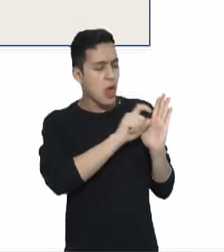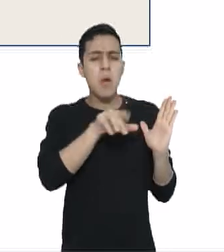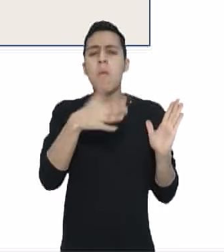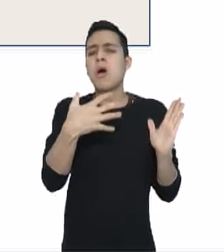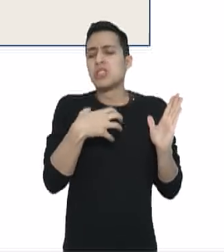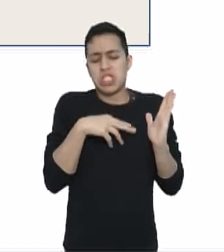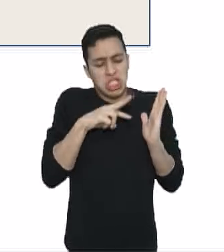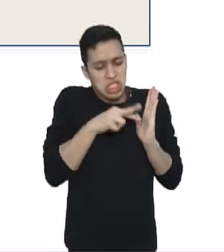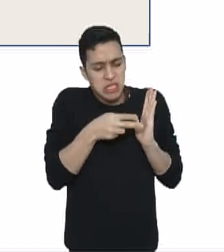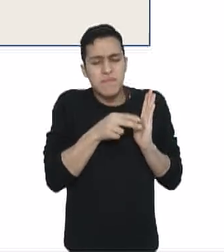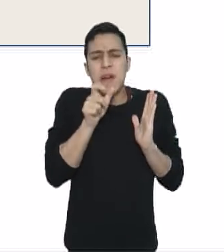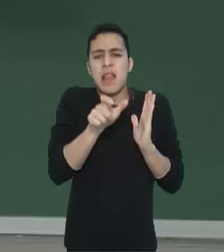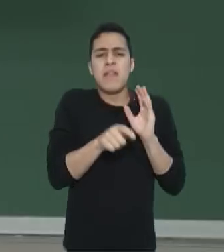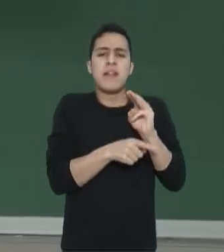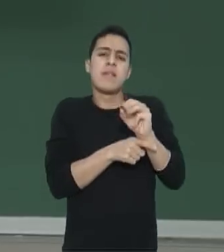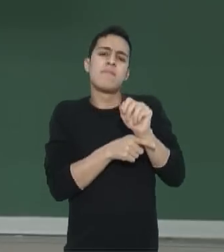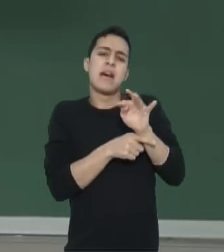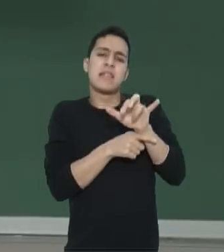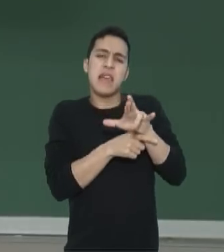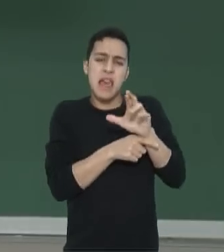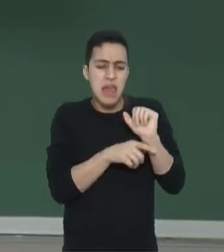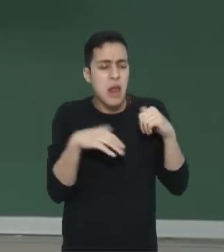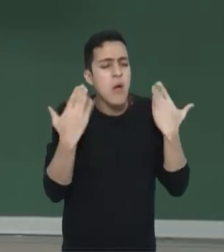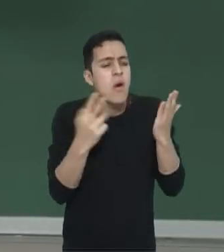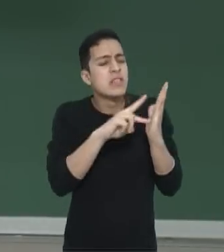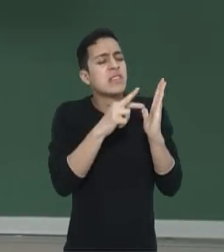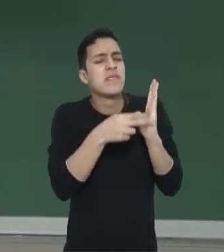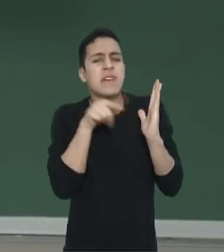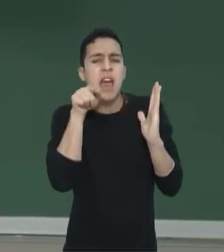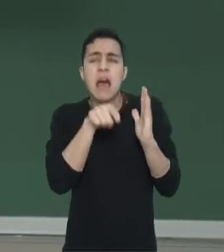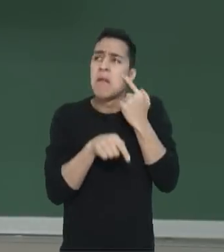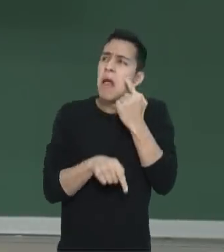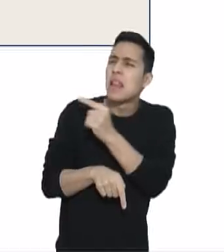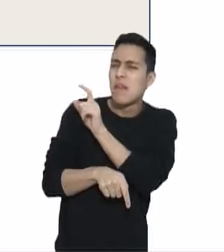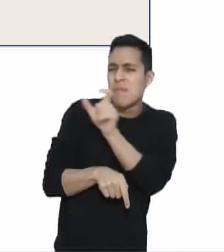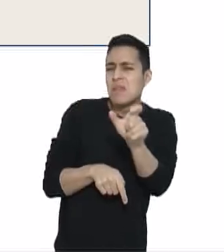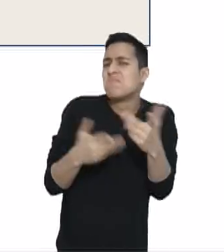da palavra matéria? Qual é o significado dessa palavra?